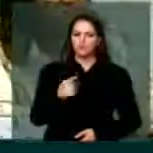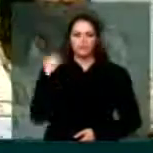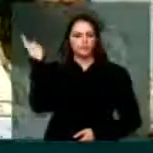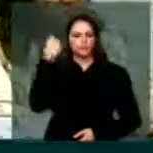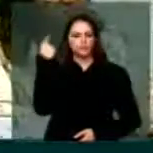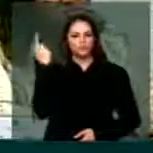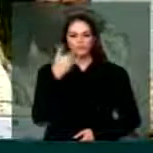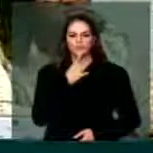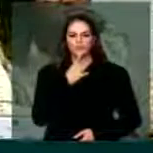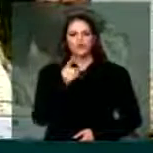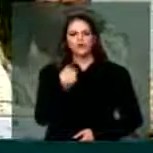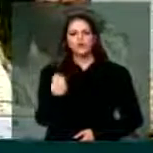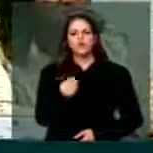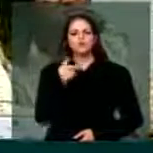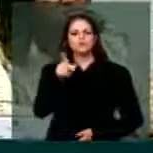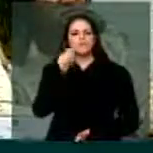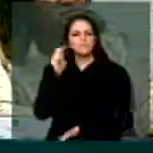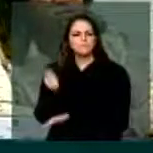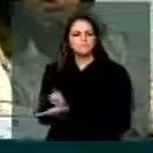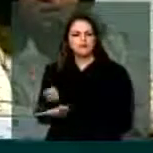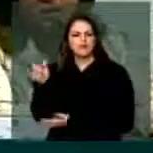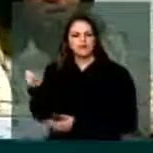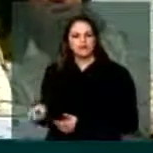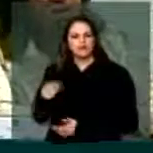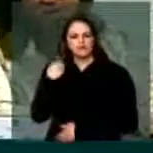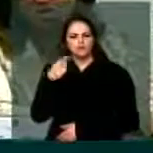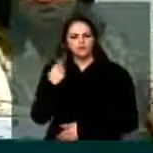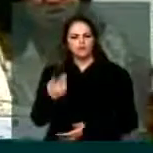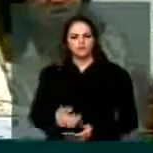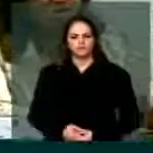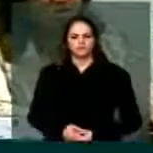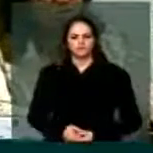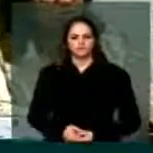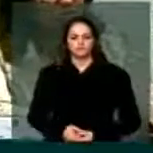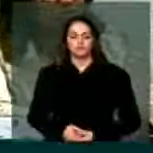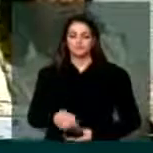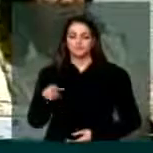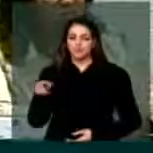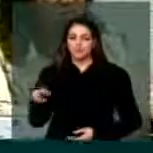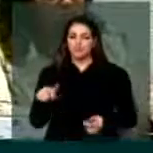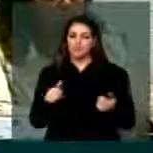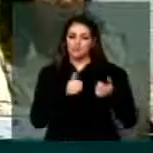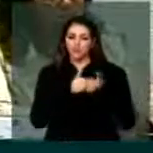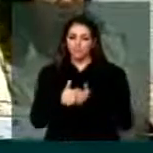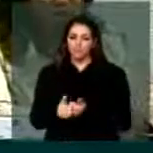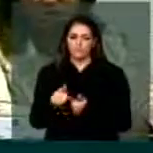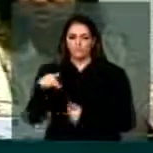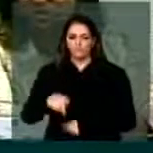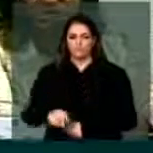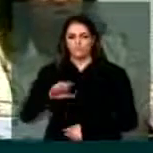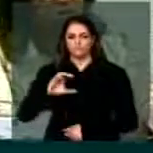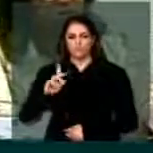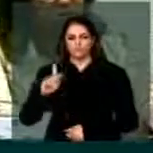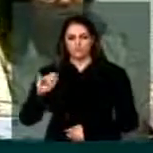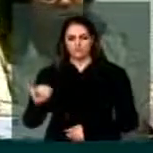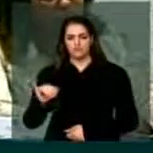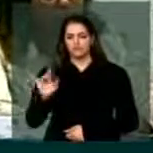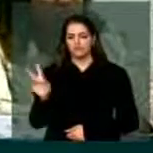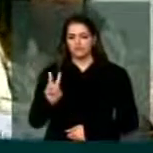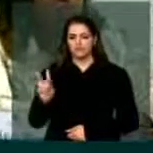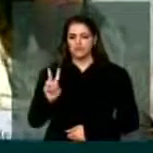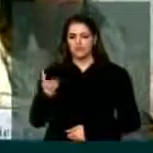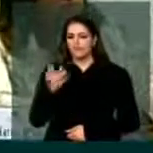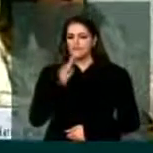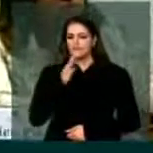super conhecida. Como a senhora está pagando os honorários de um advogado como o doutor Eli Varela? Ele só está me acompanhando aqui na CPI, a gente já se conhece há